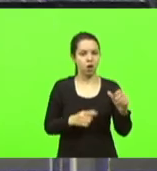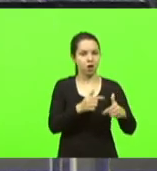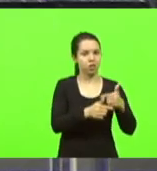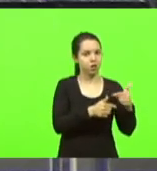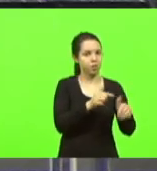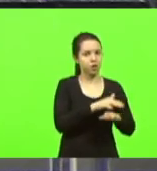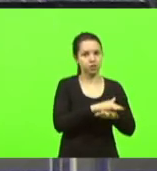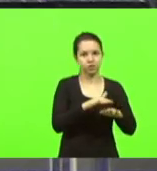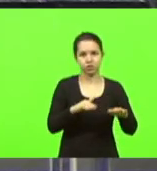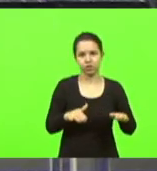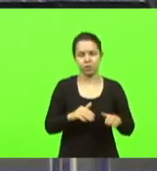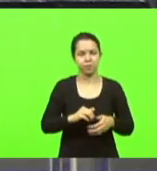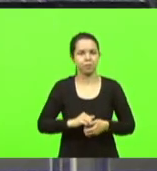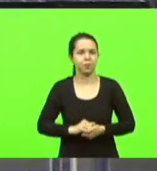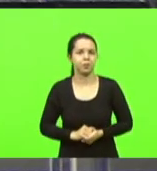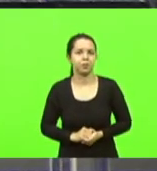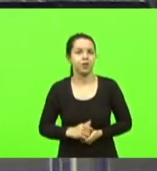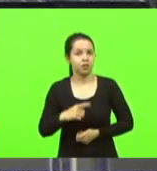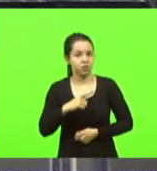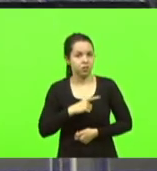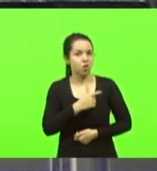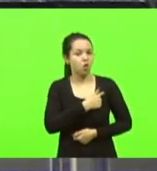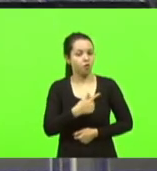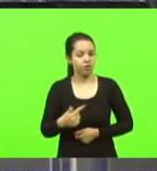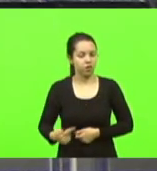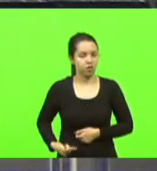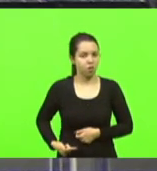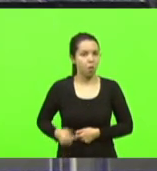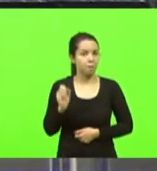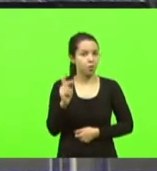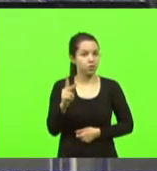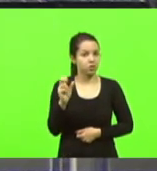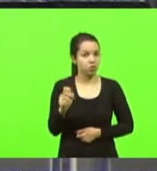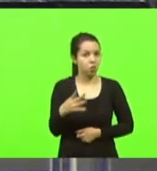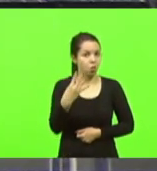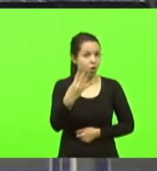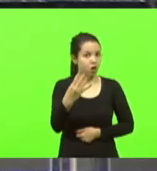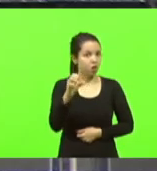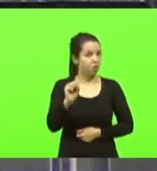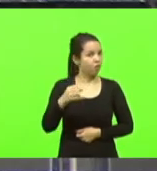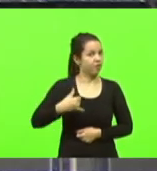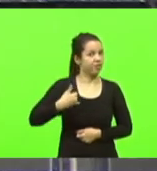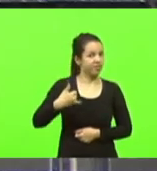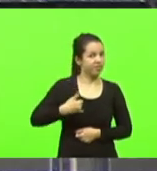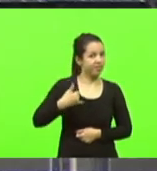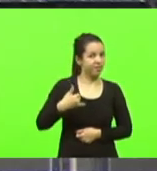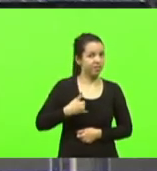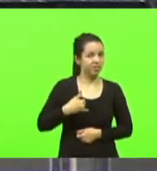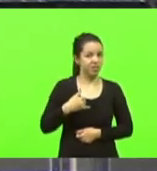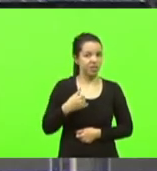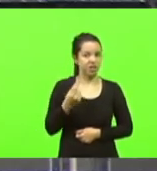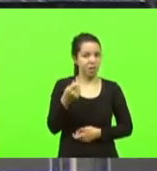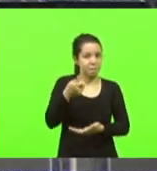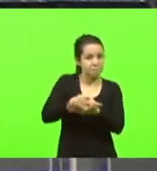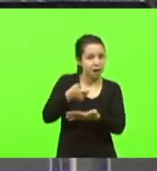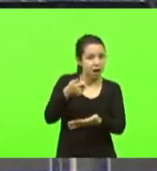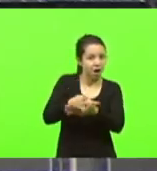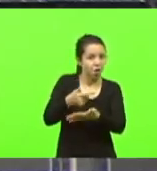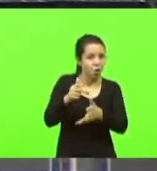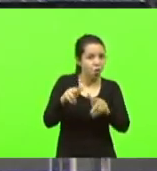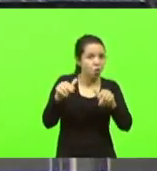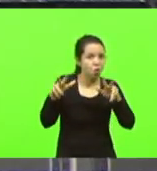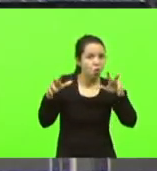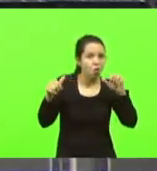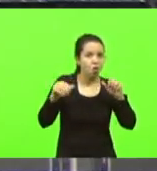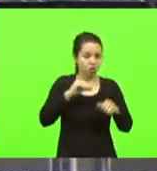e nós temos um governador que se aposentou os 48 anos de idade e nunca contribuiu um dia pelo salário